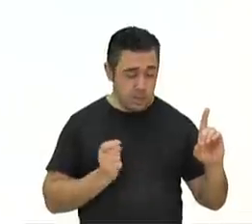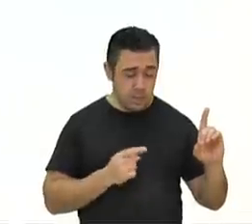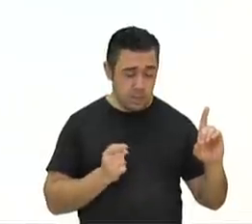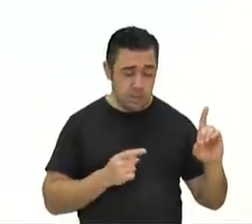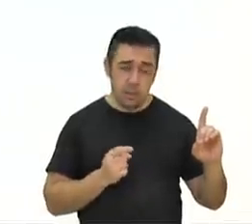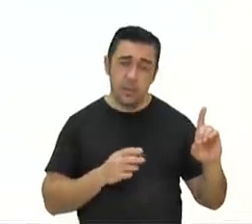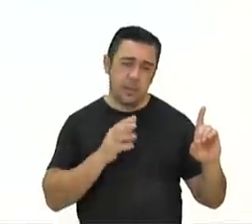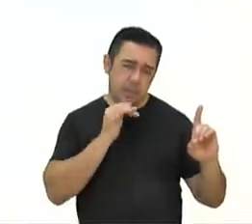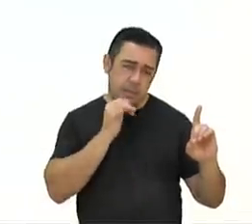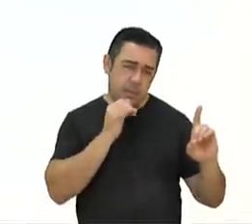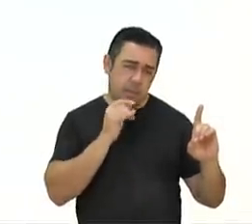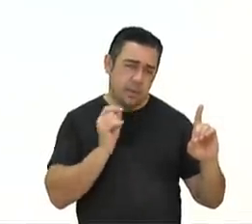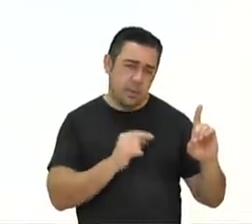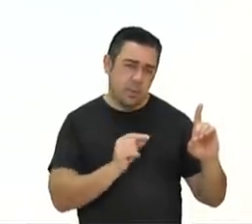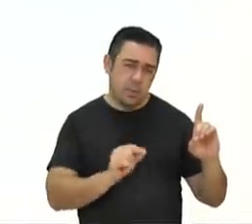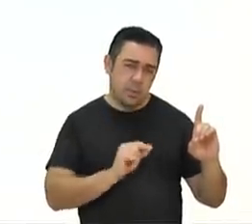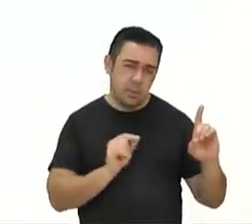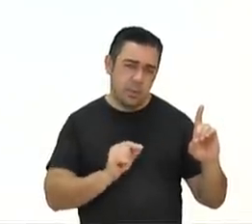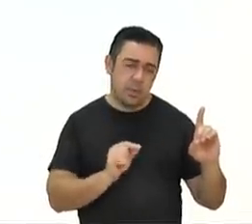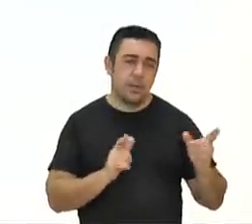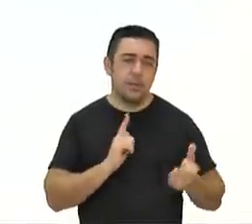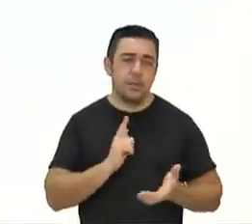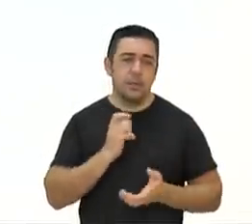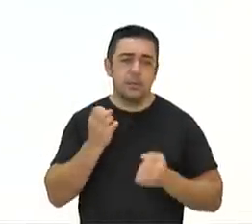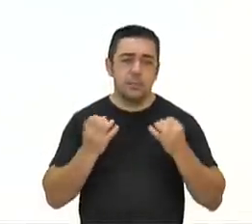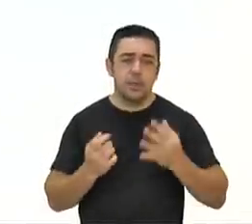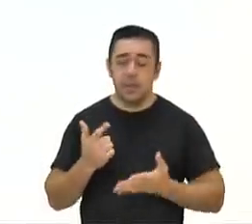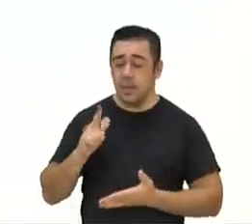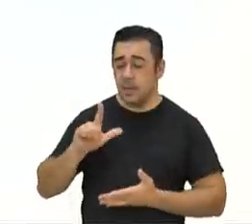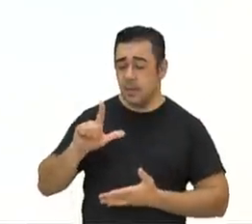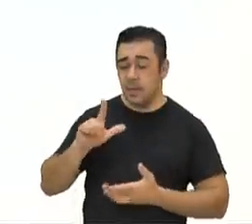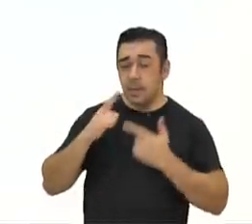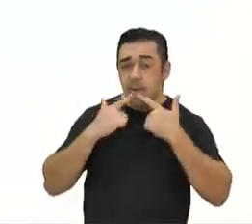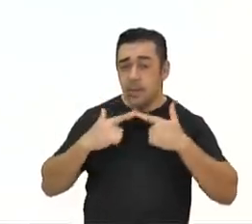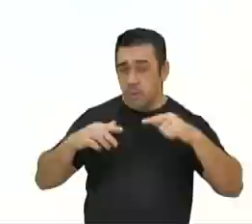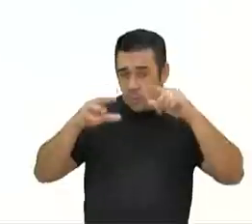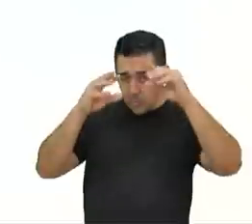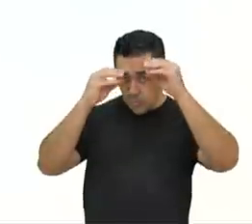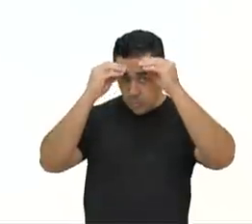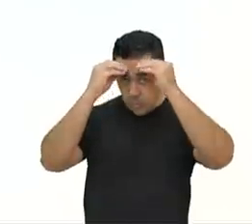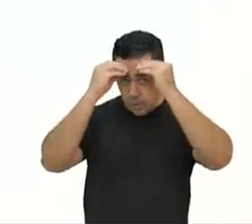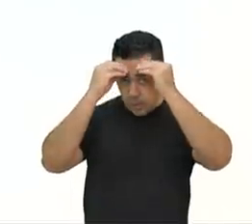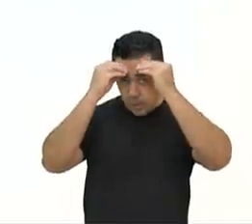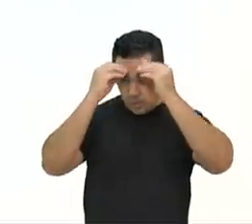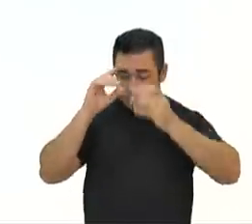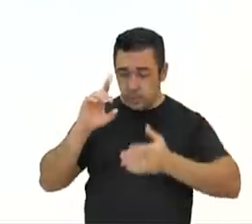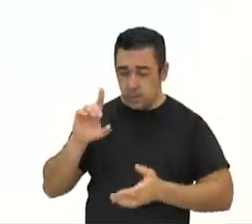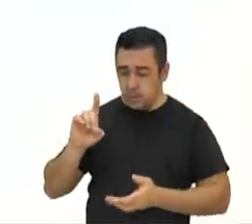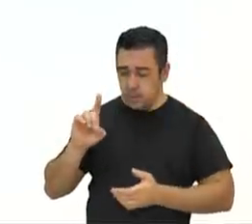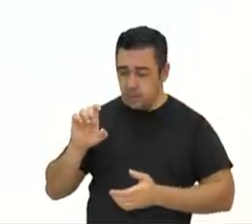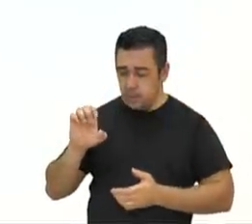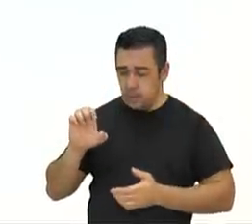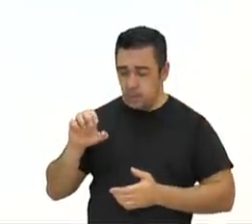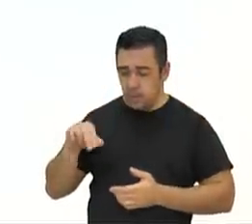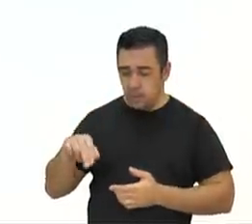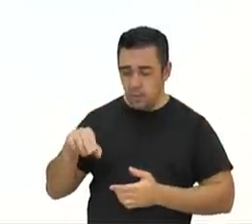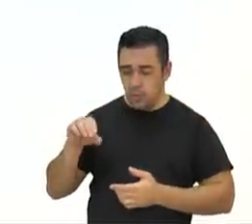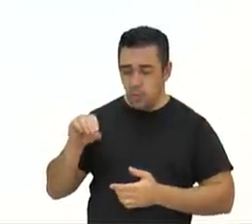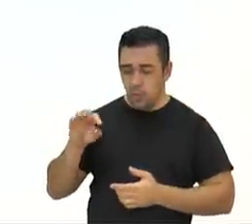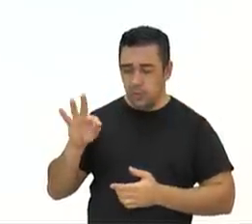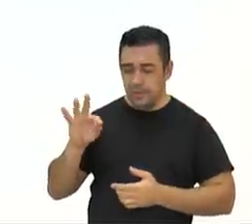com relação à letra D, né, que ali ela tem uma afirmativa que diz assim: os escritores utilizam